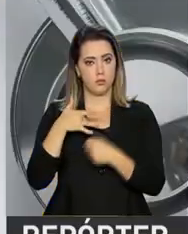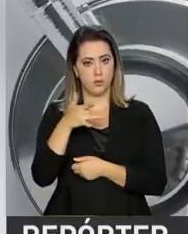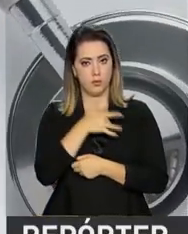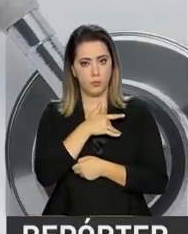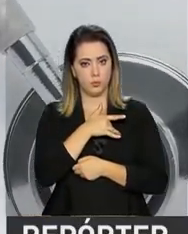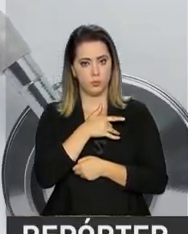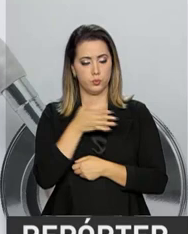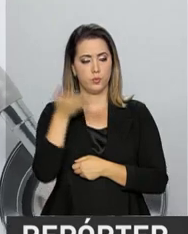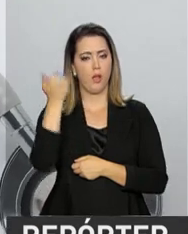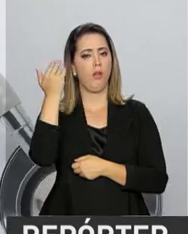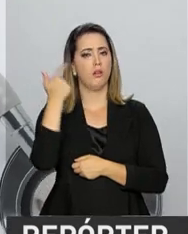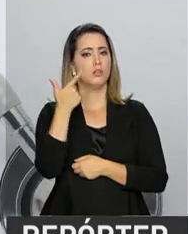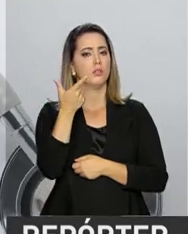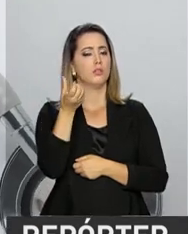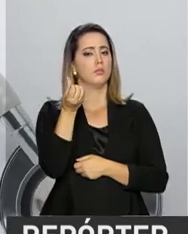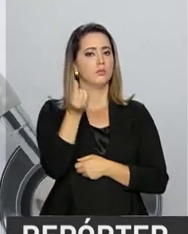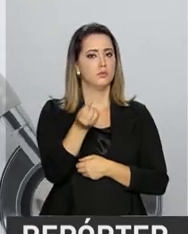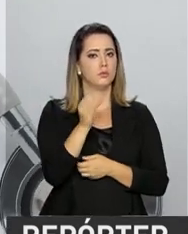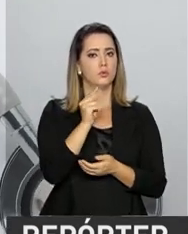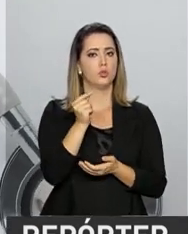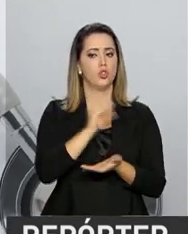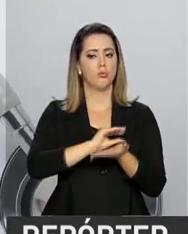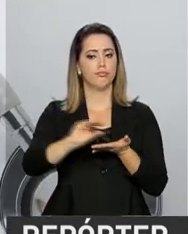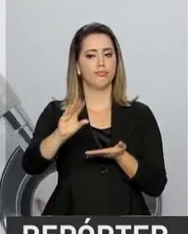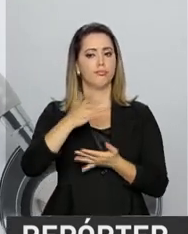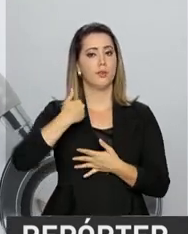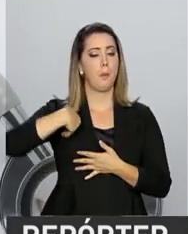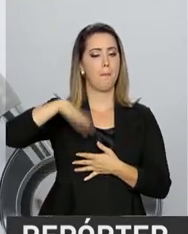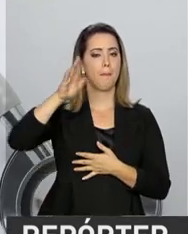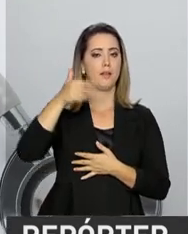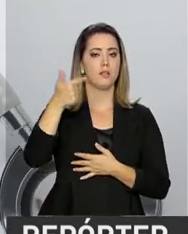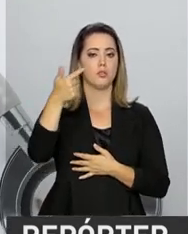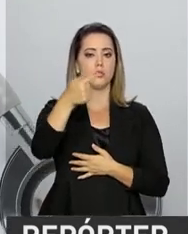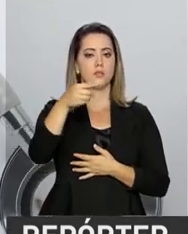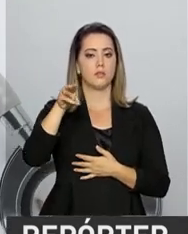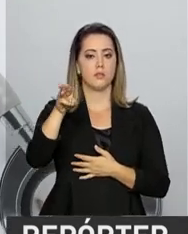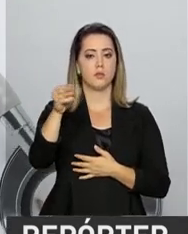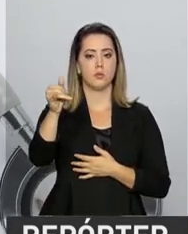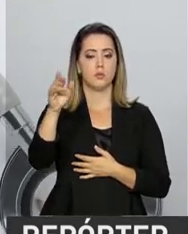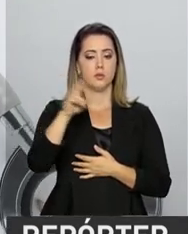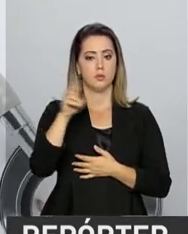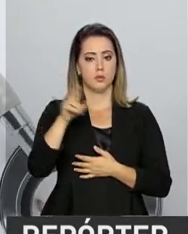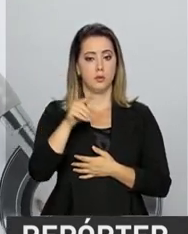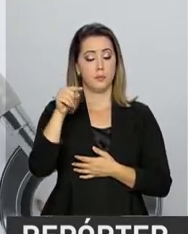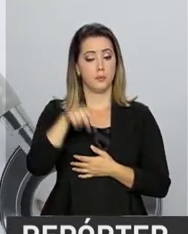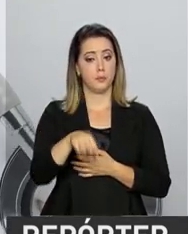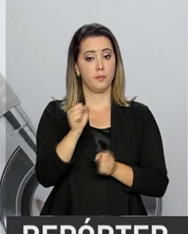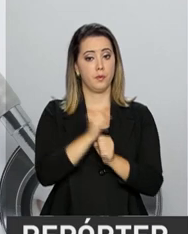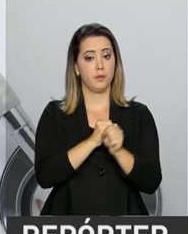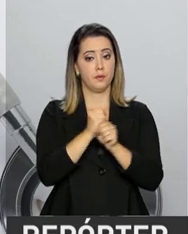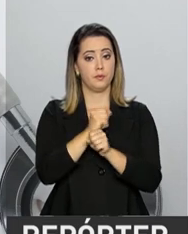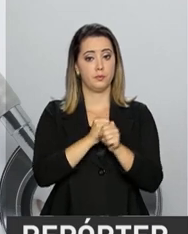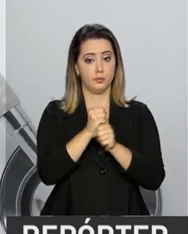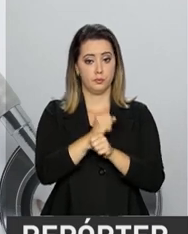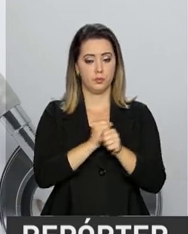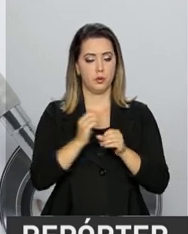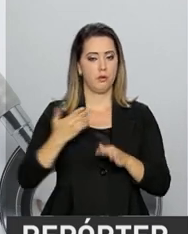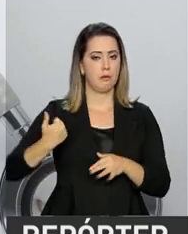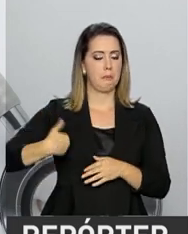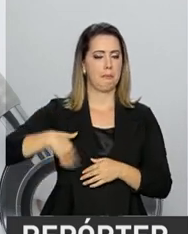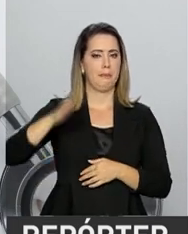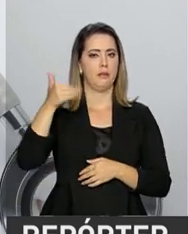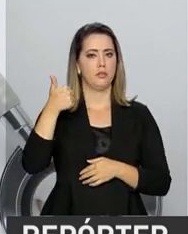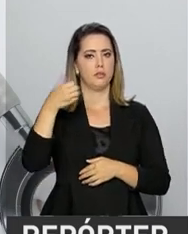Em 2016, foram investidos mais de 17 bilhões de reais. Para 2017,